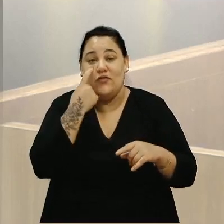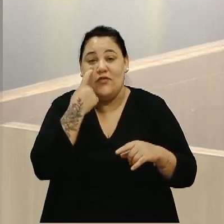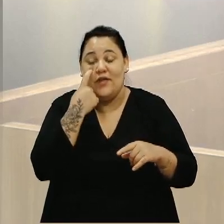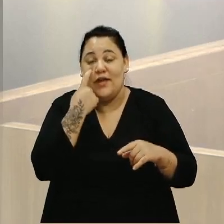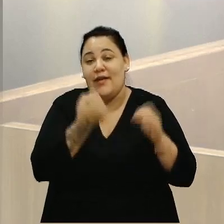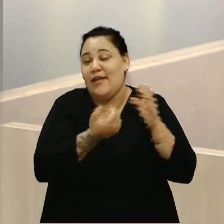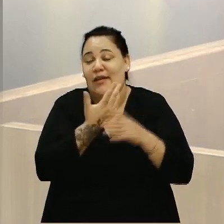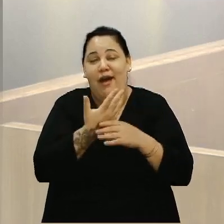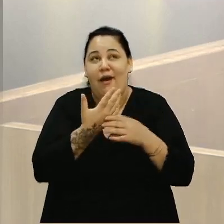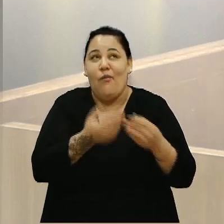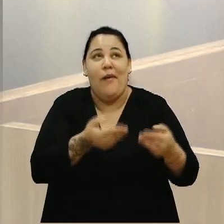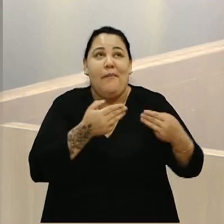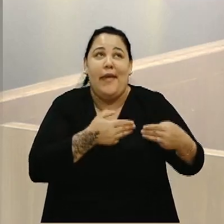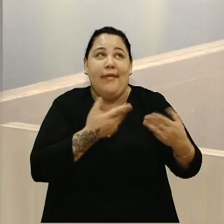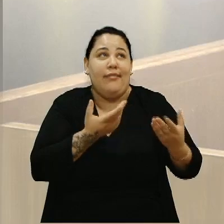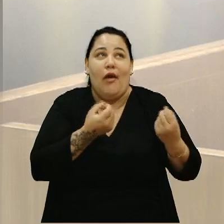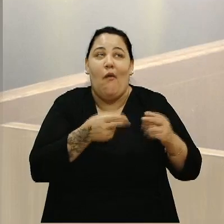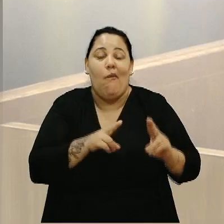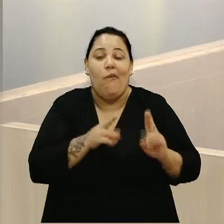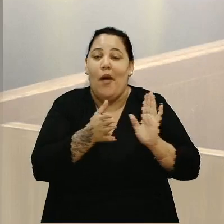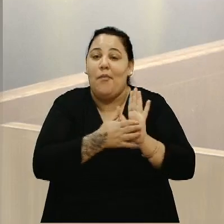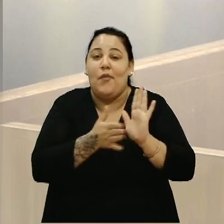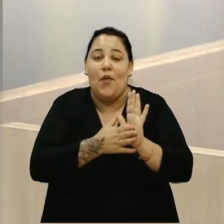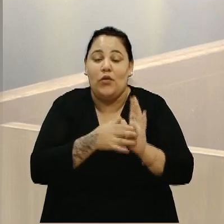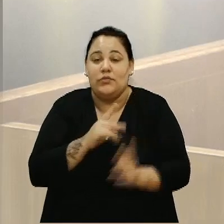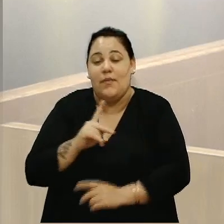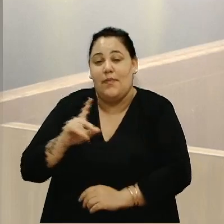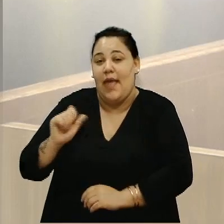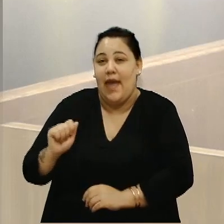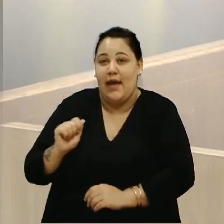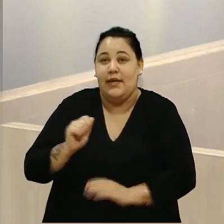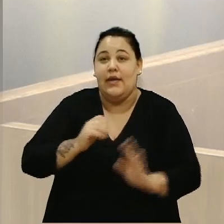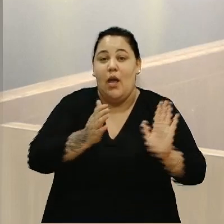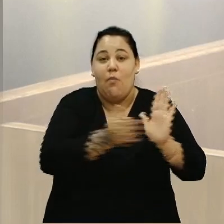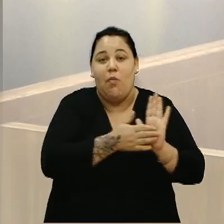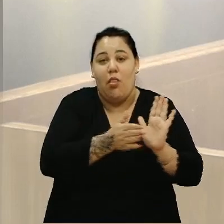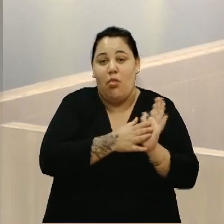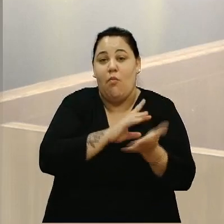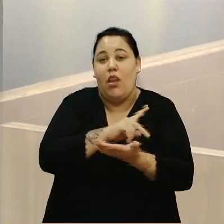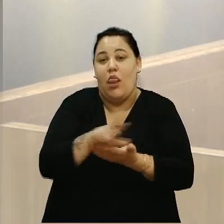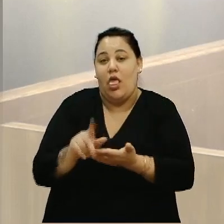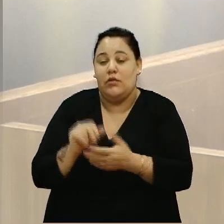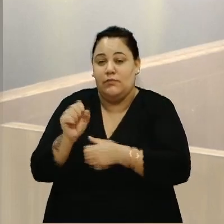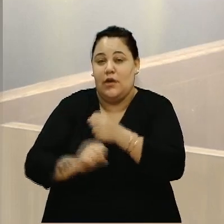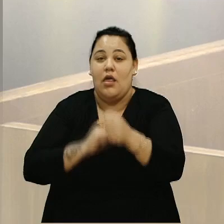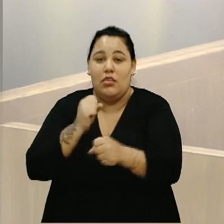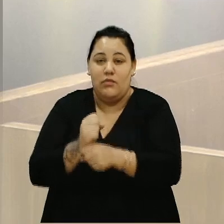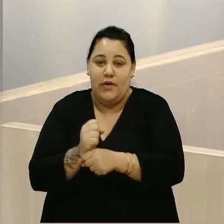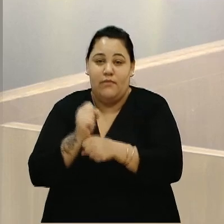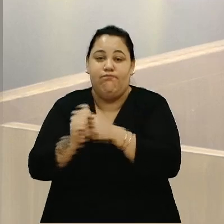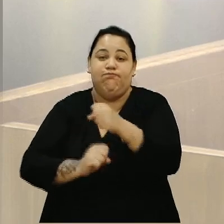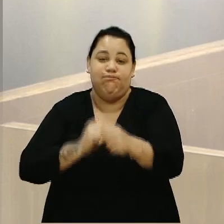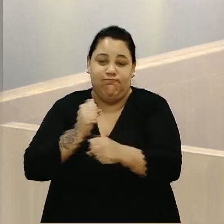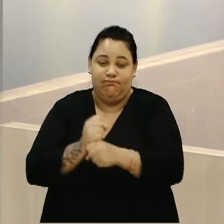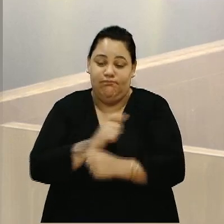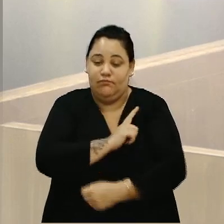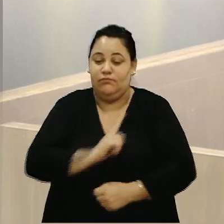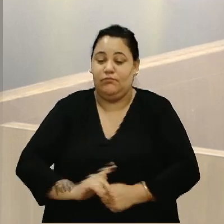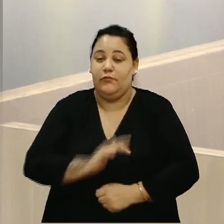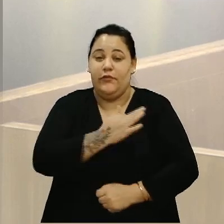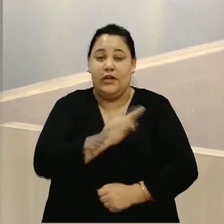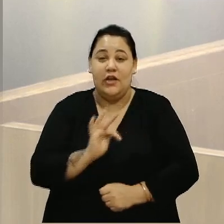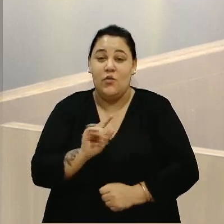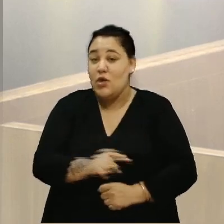né, ou propostas para o PPA, que é o Plano Plurianual do Governo Federal. E uma